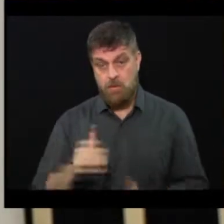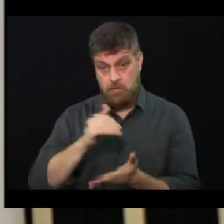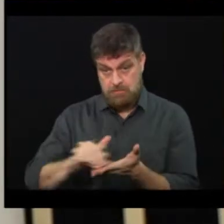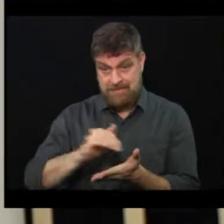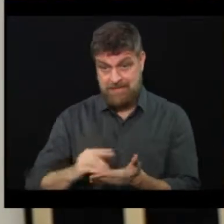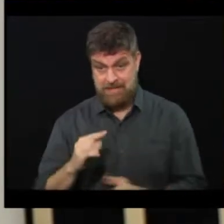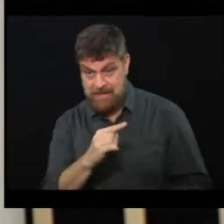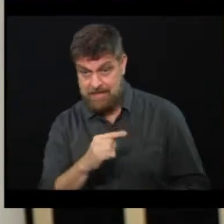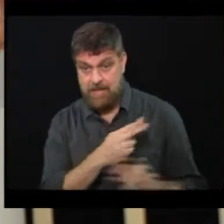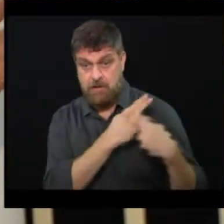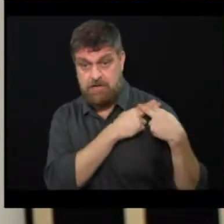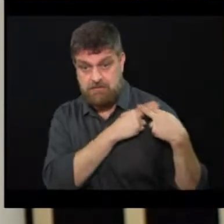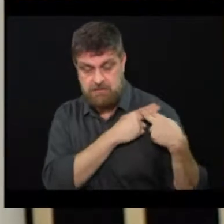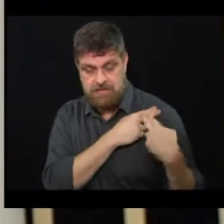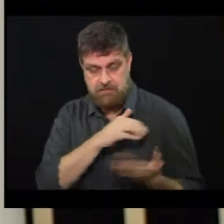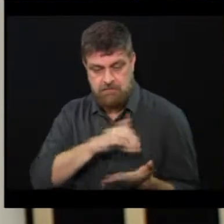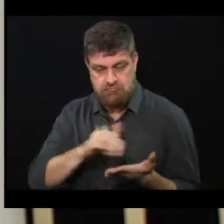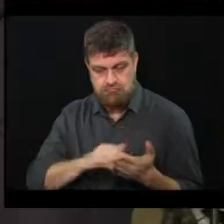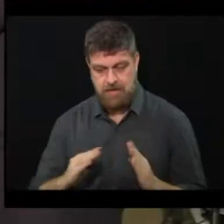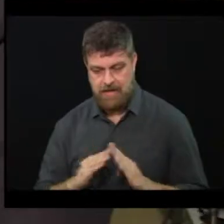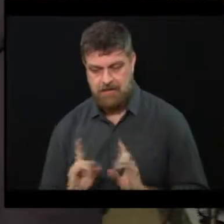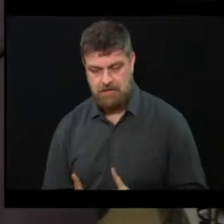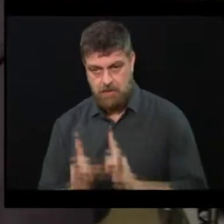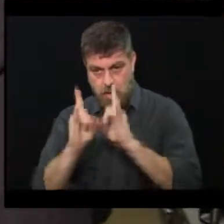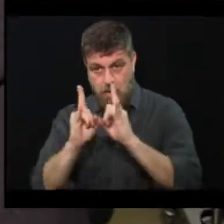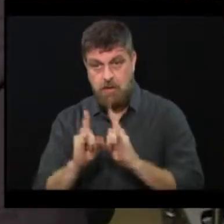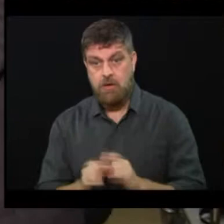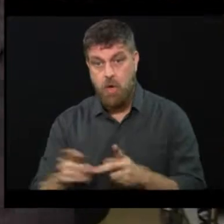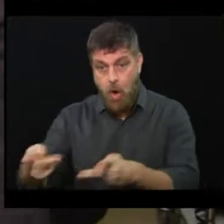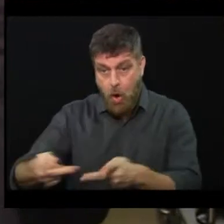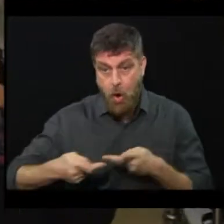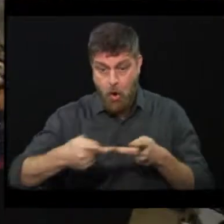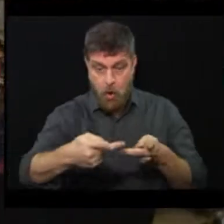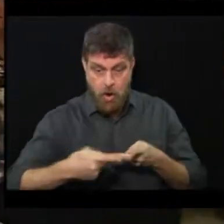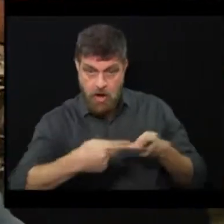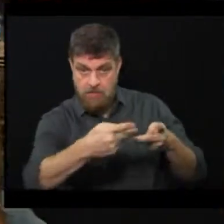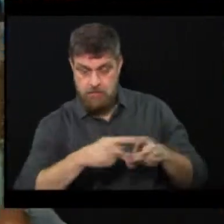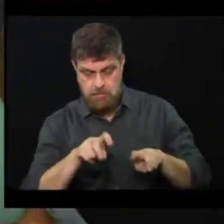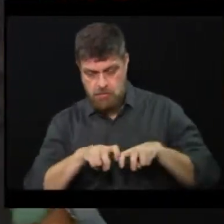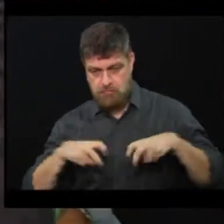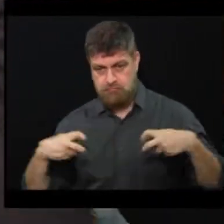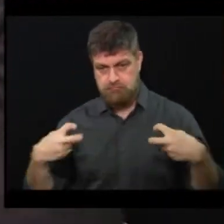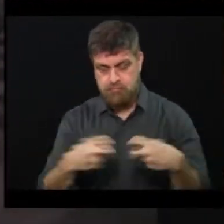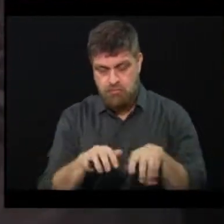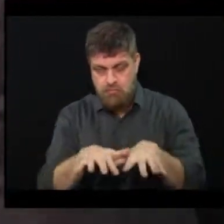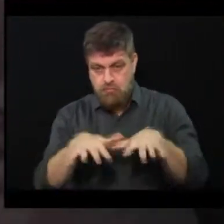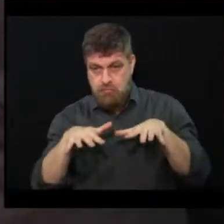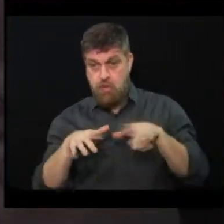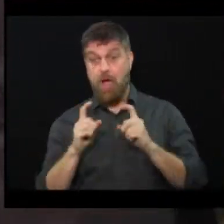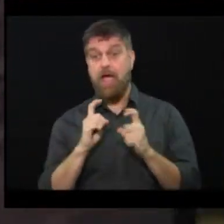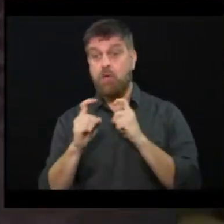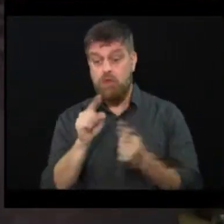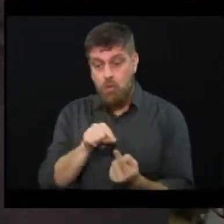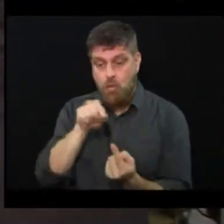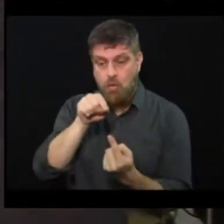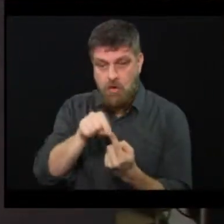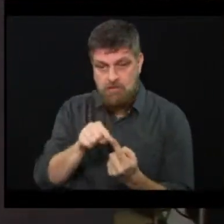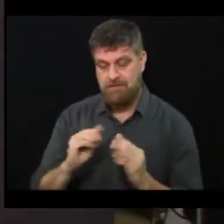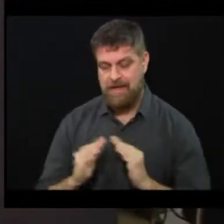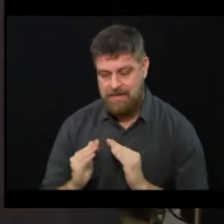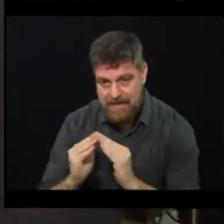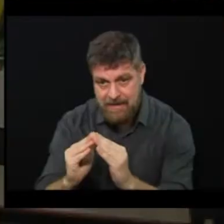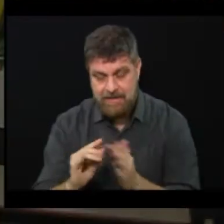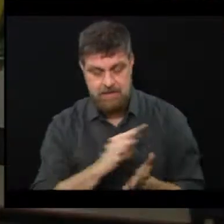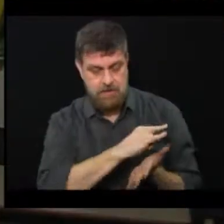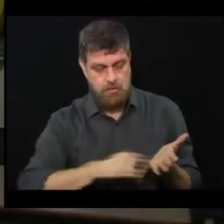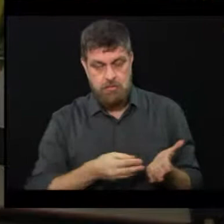da cohab de campinas vinícius reverente convidou os moradores para uma reunião justamente para tratar a regularização fundiária